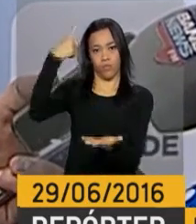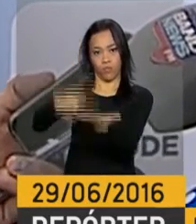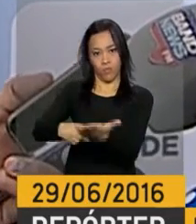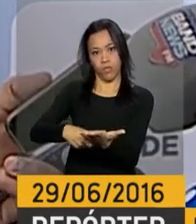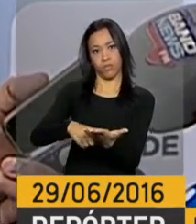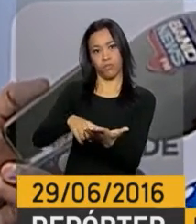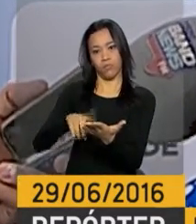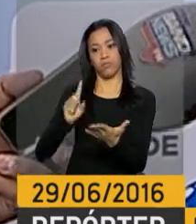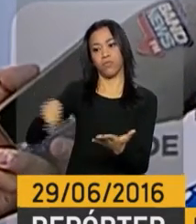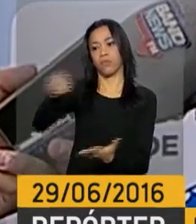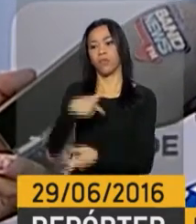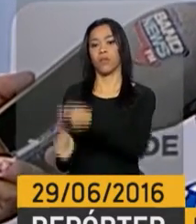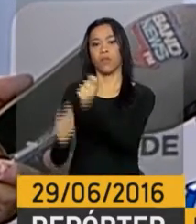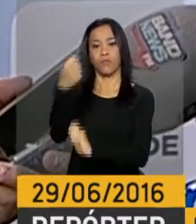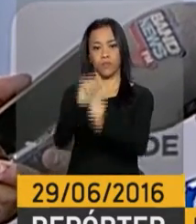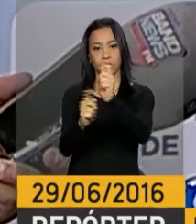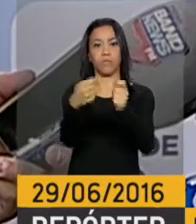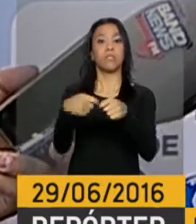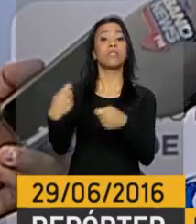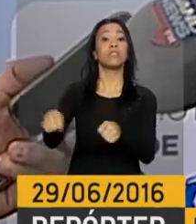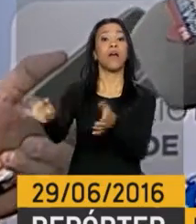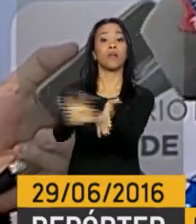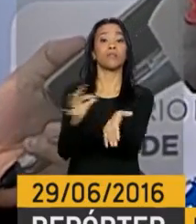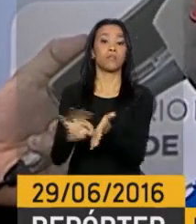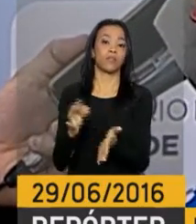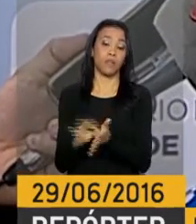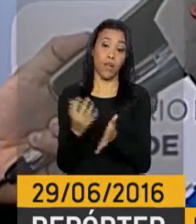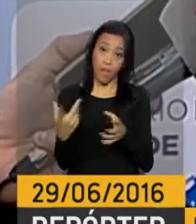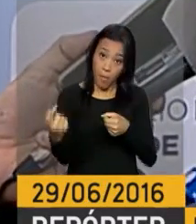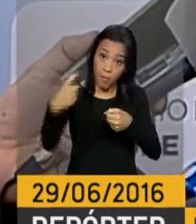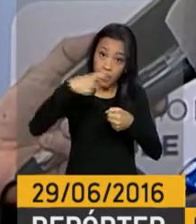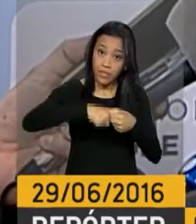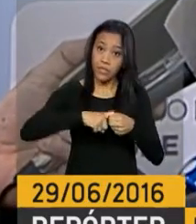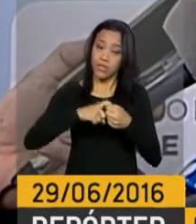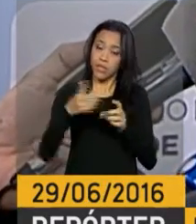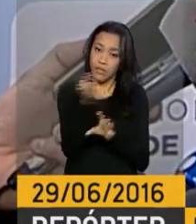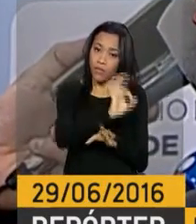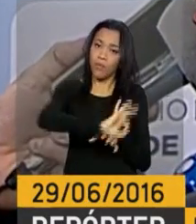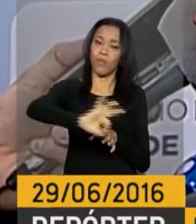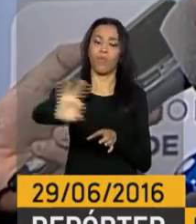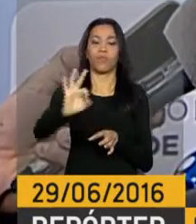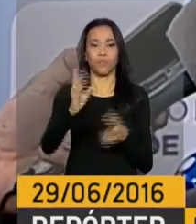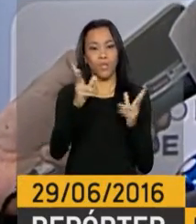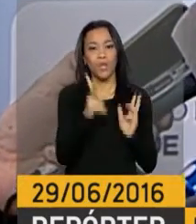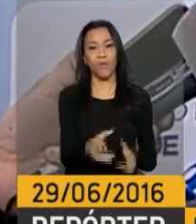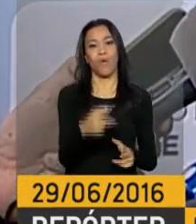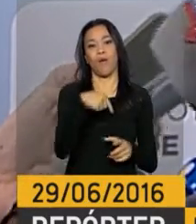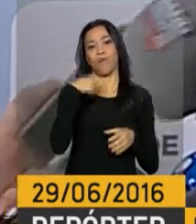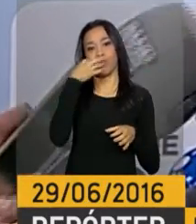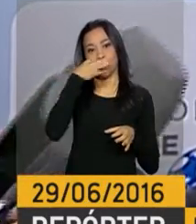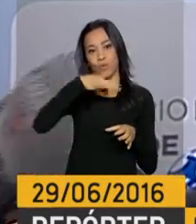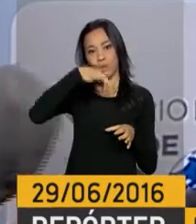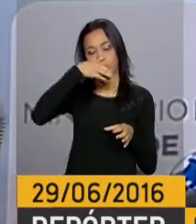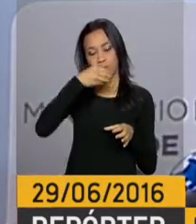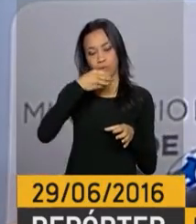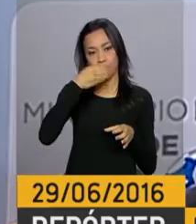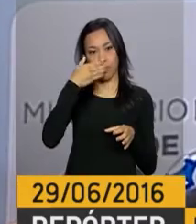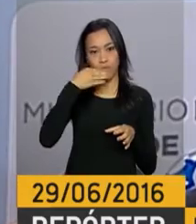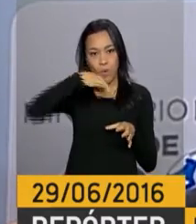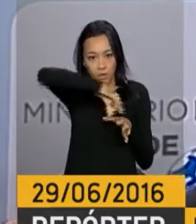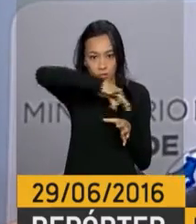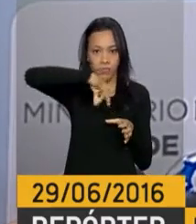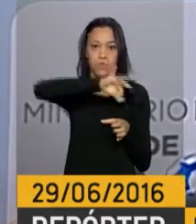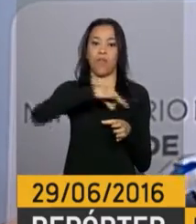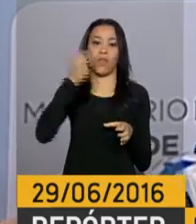redução de açúcar nesse processo de parceria com ótimos resultados, como tivemos aqui no sódio. Porque esse acordo já tinha sido anunciado em